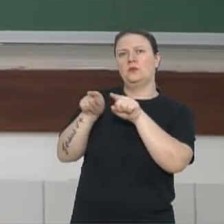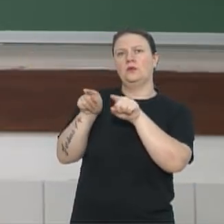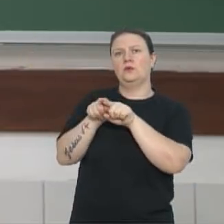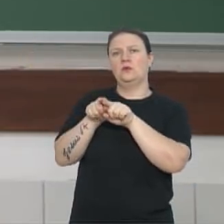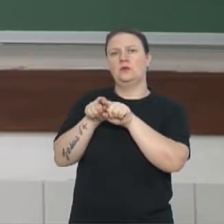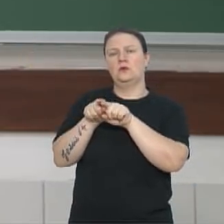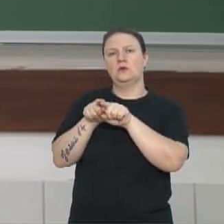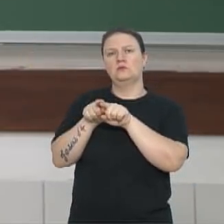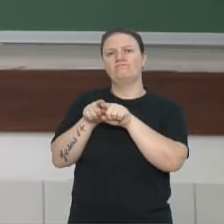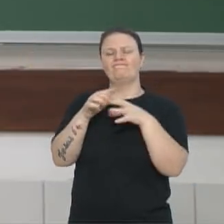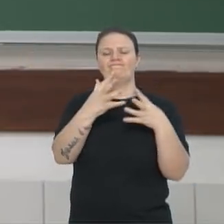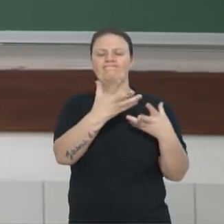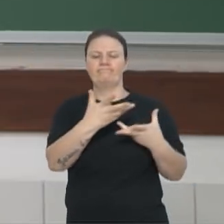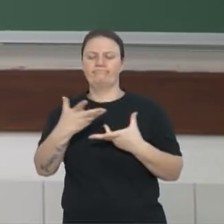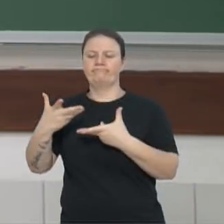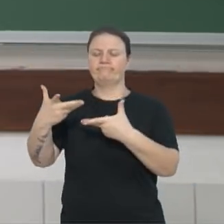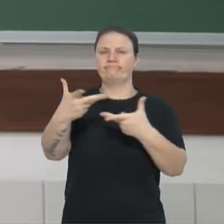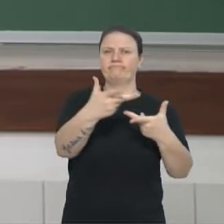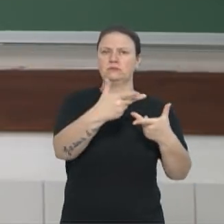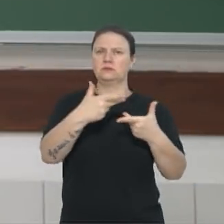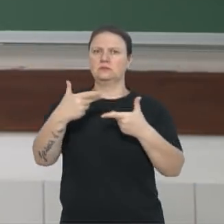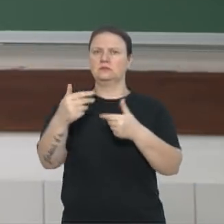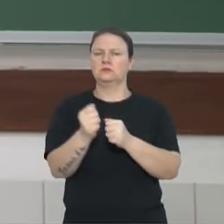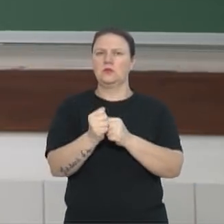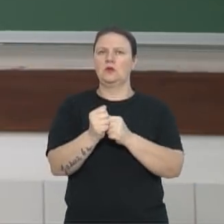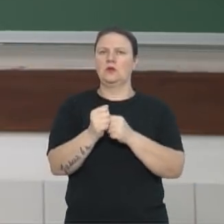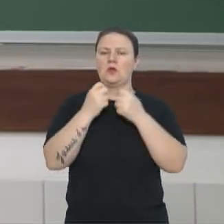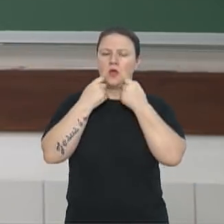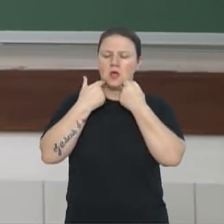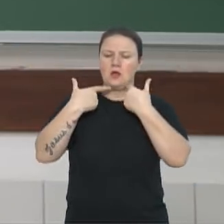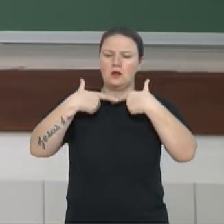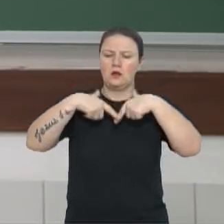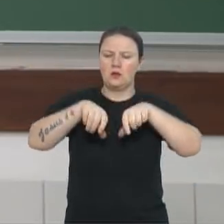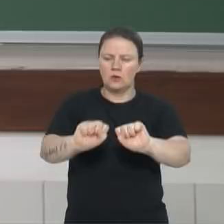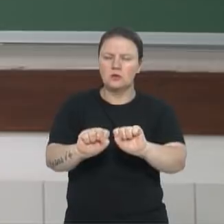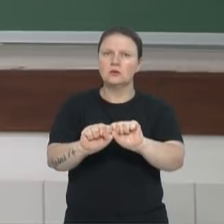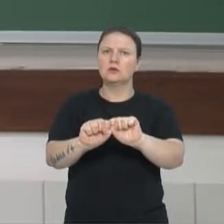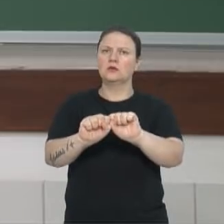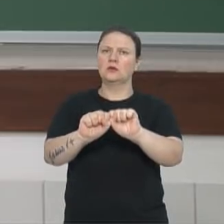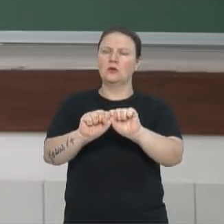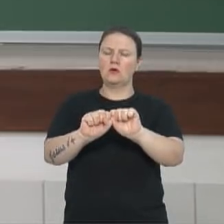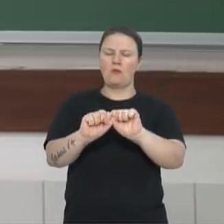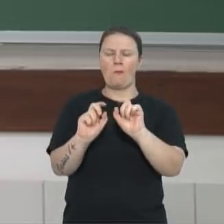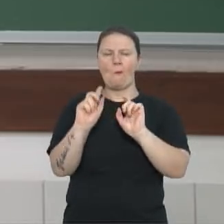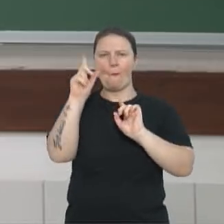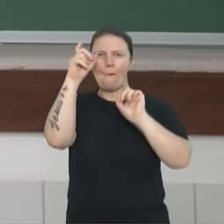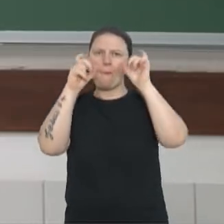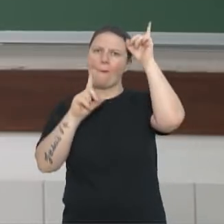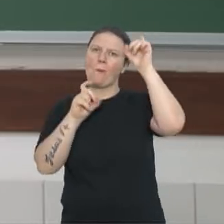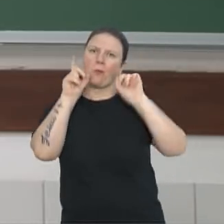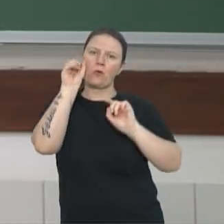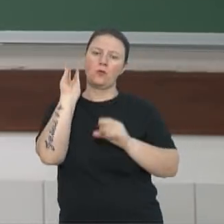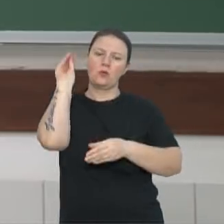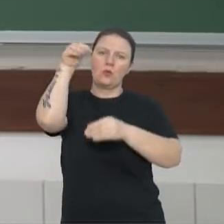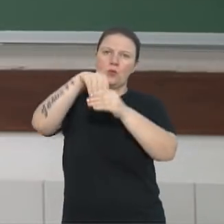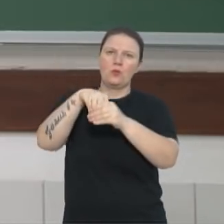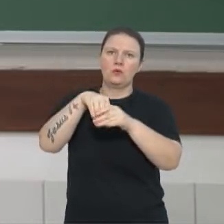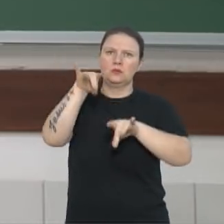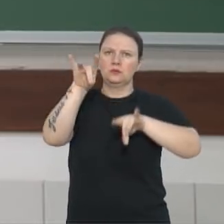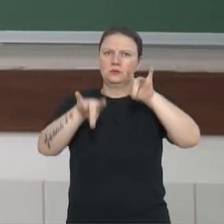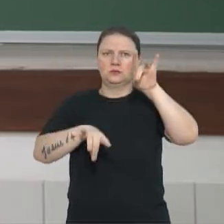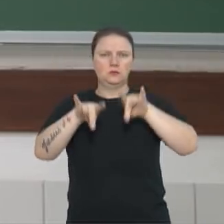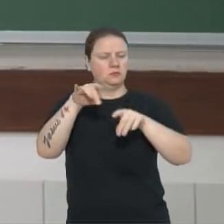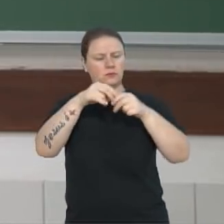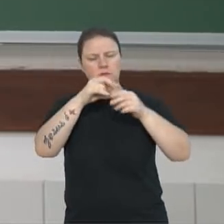a excelência da pantomima, que é a linguagem da mímica para dentro das artes cênicas,